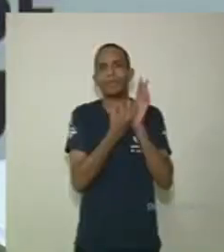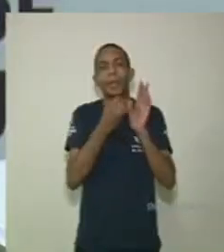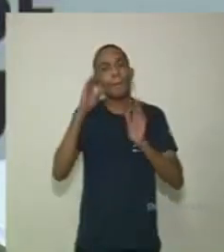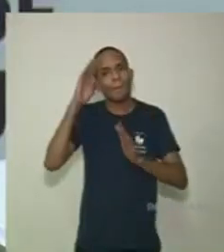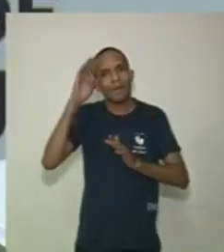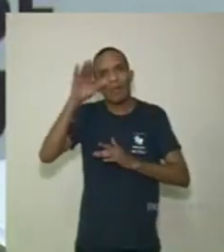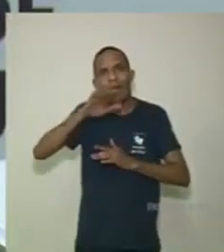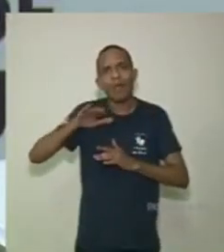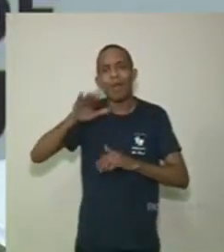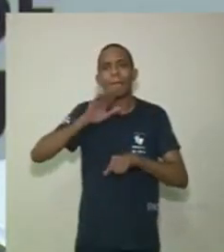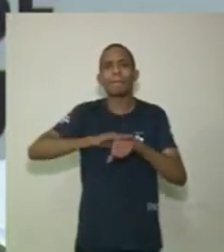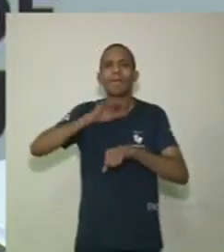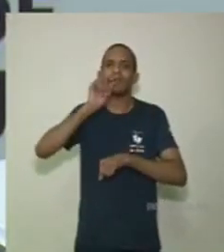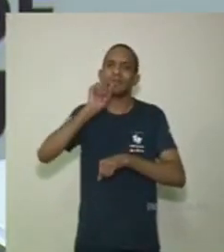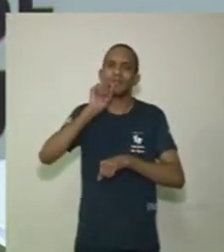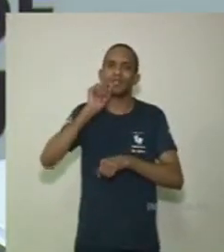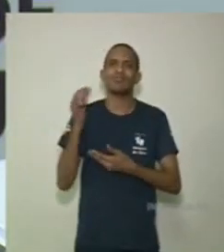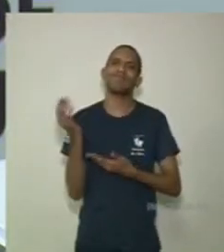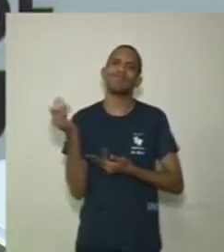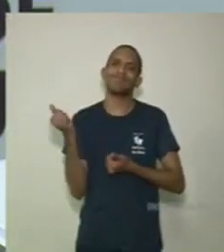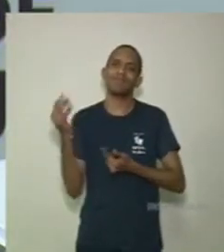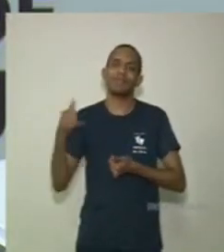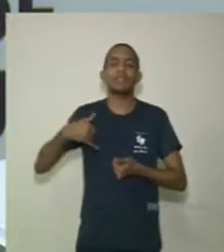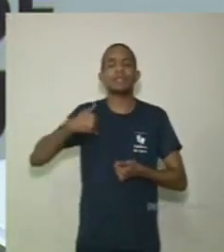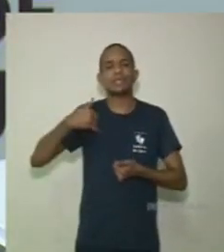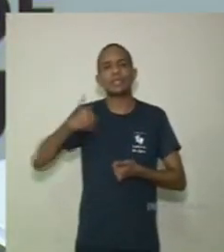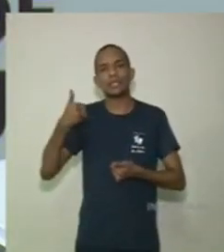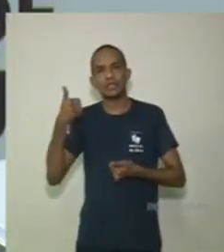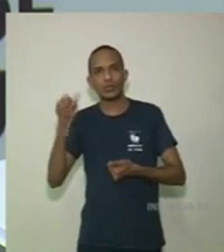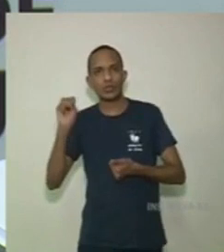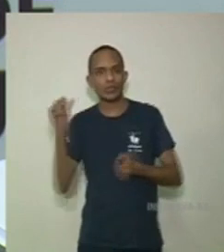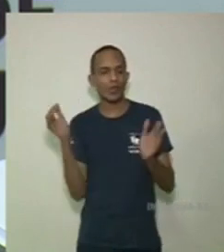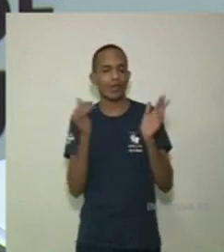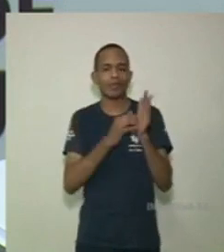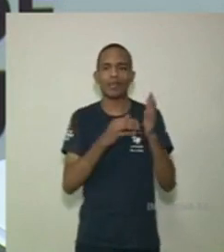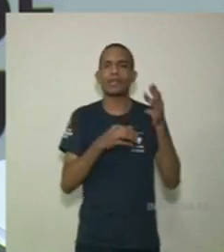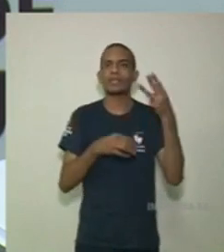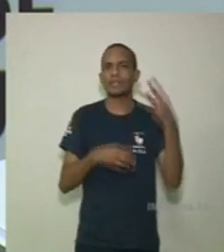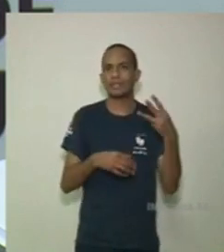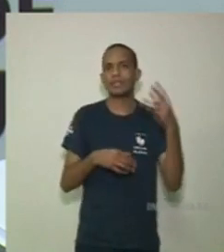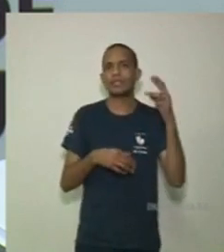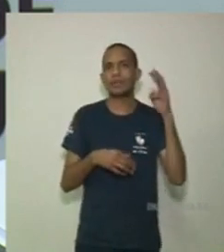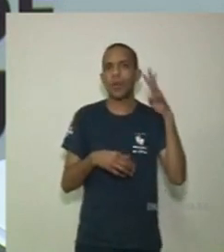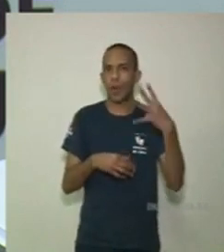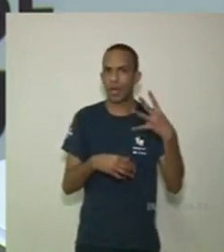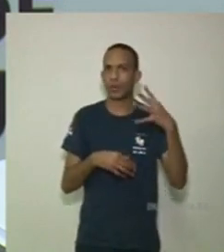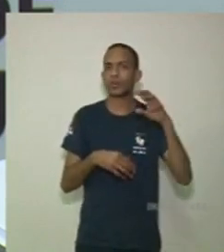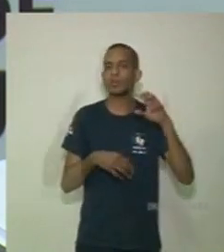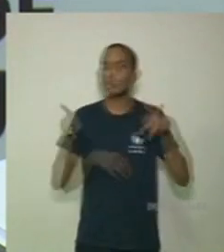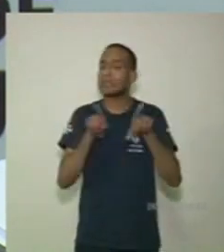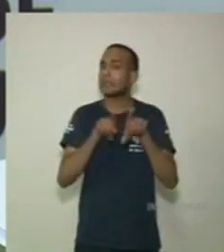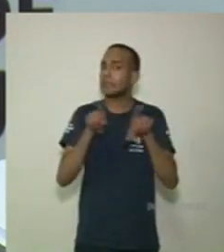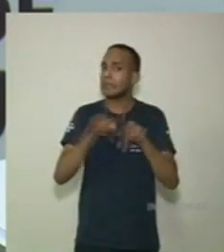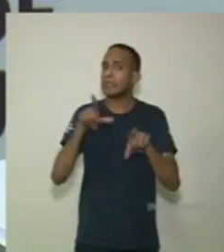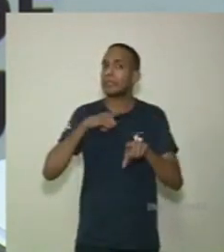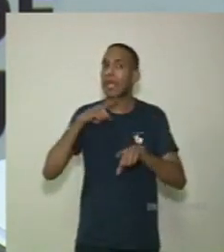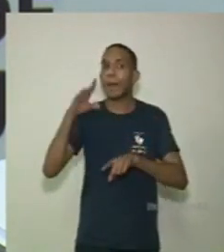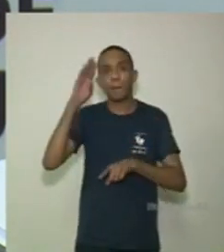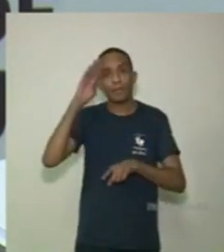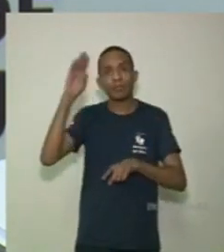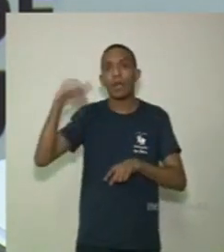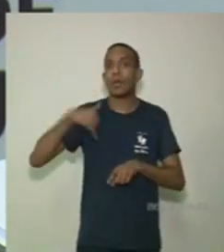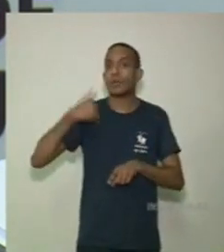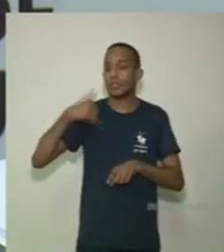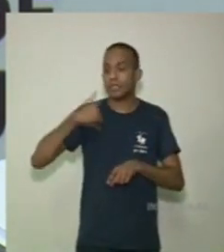a prevalência maior entre o jovem na faixa etária de 18 a 34 anos. A principal